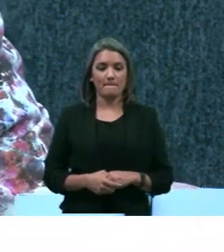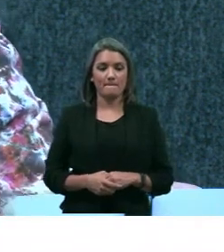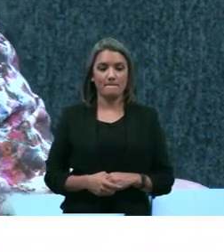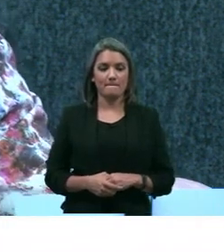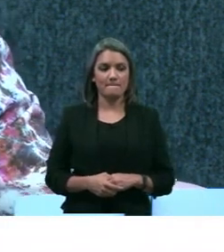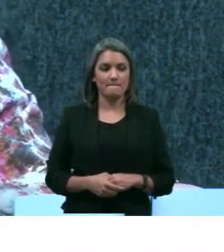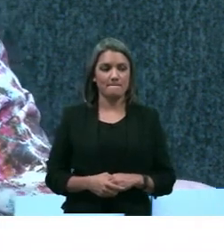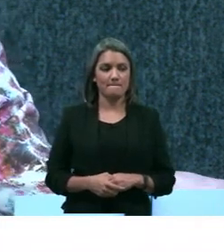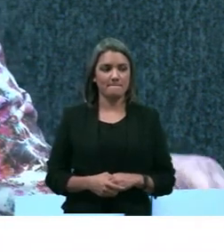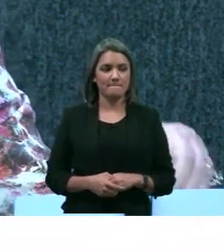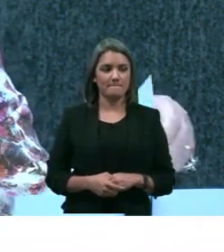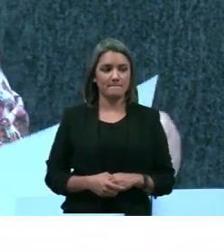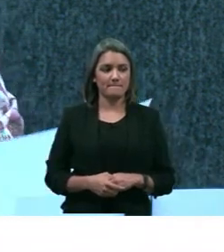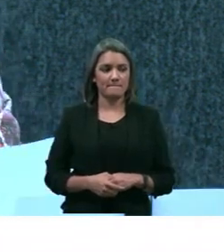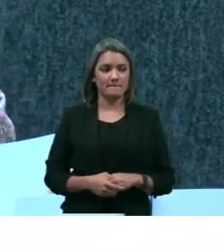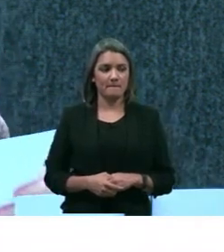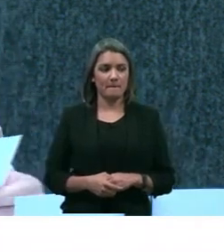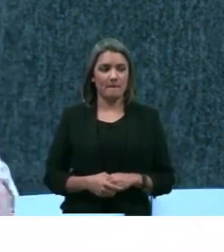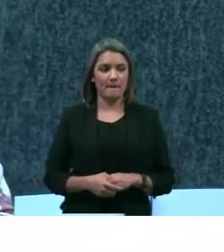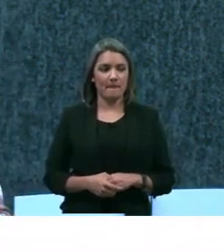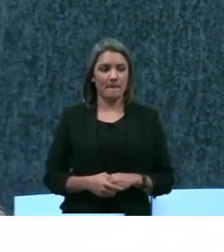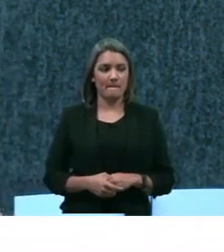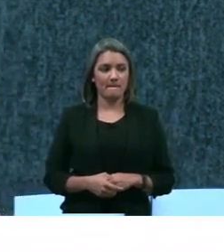Só anunciar adiamento.